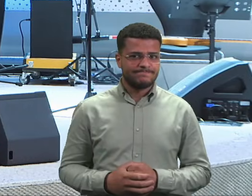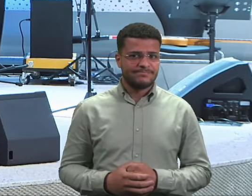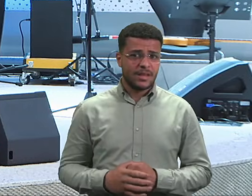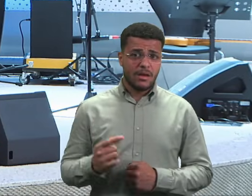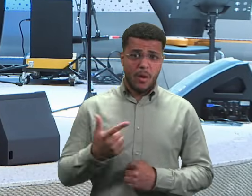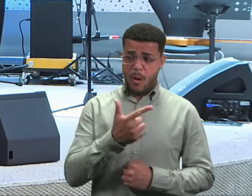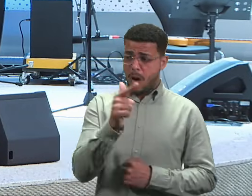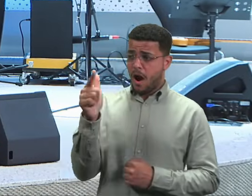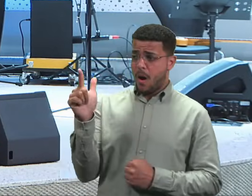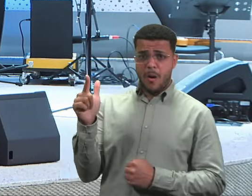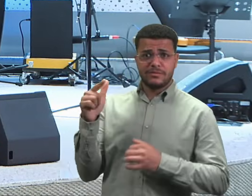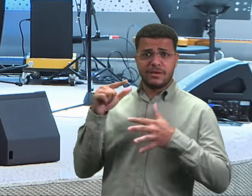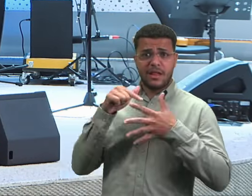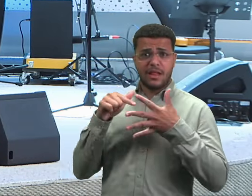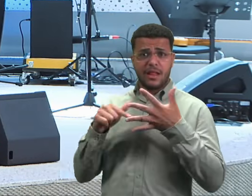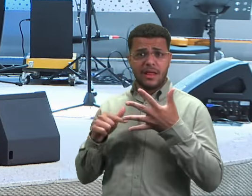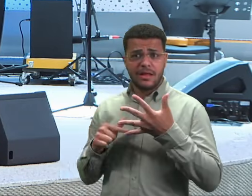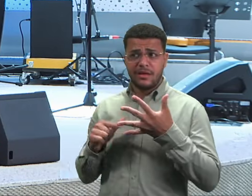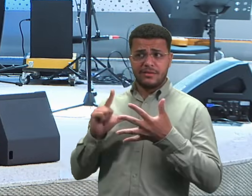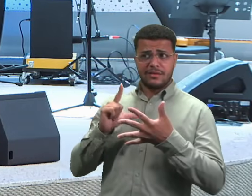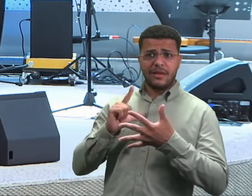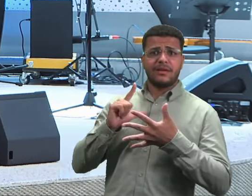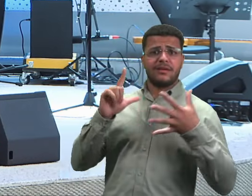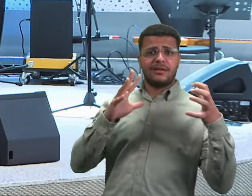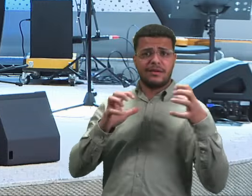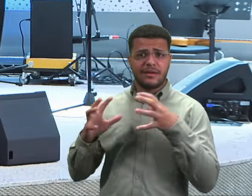Olha para outras situações do mundo onde há guerra,